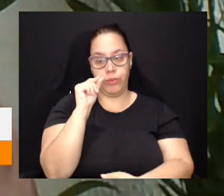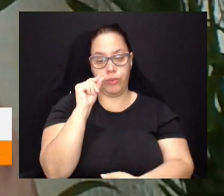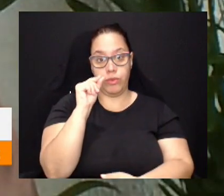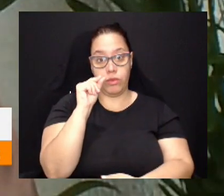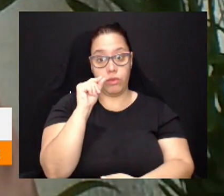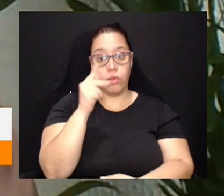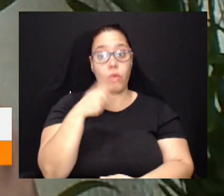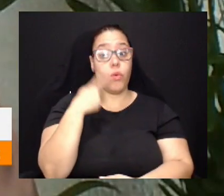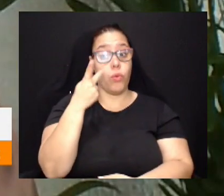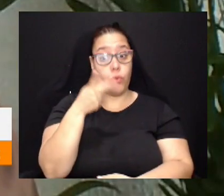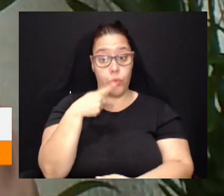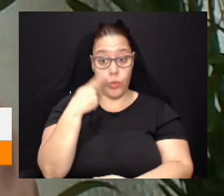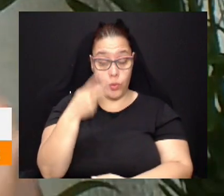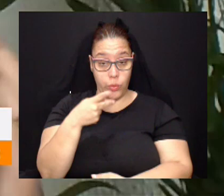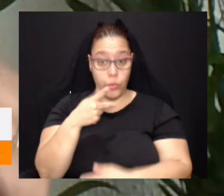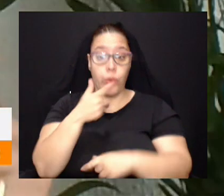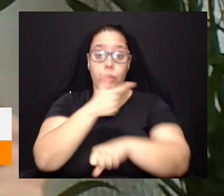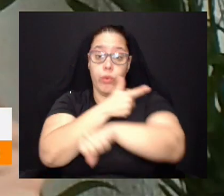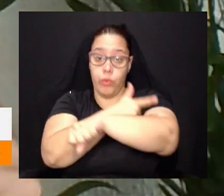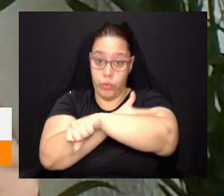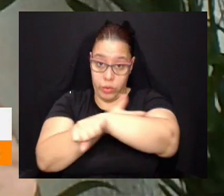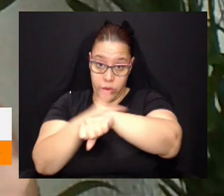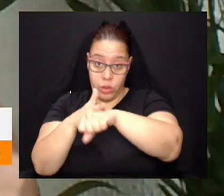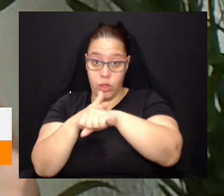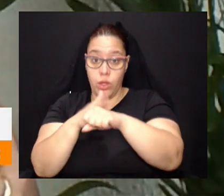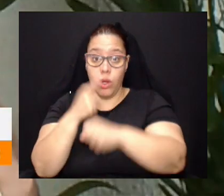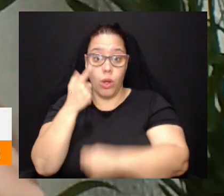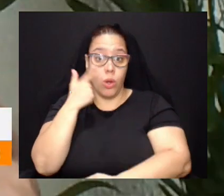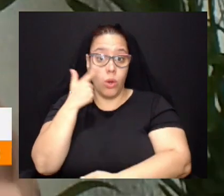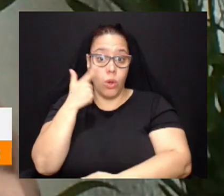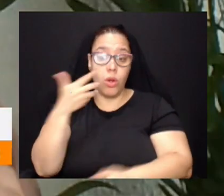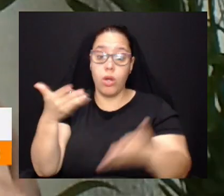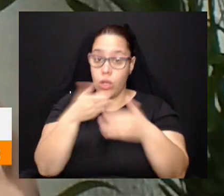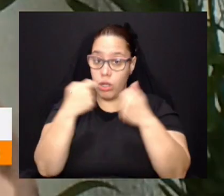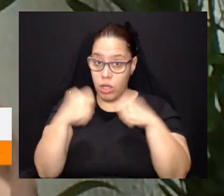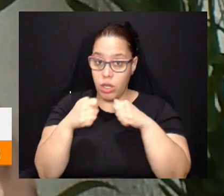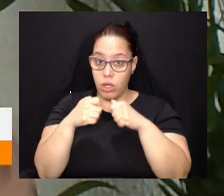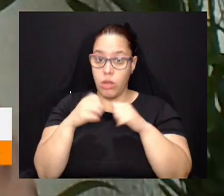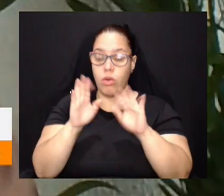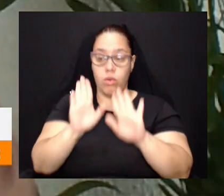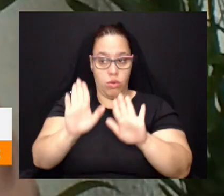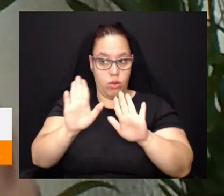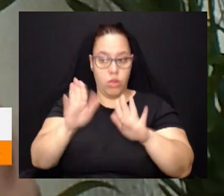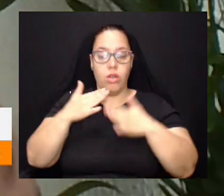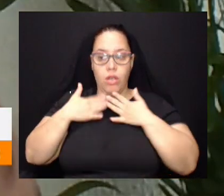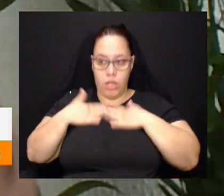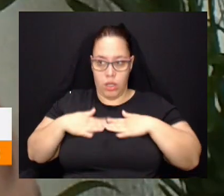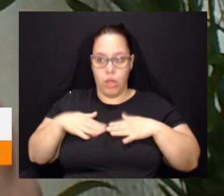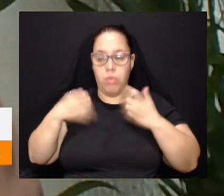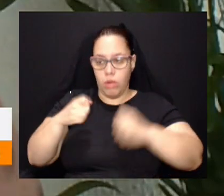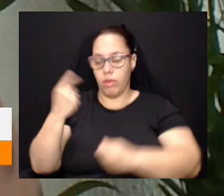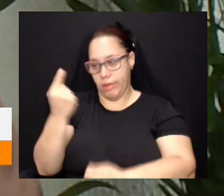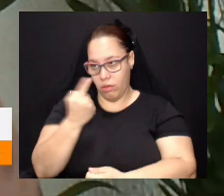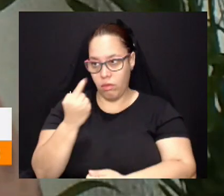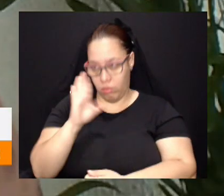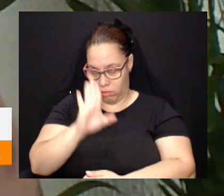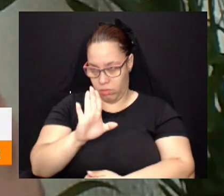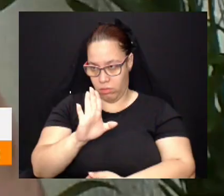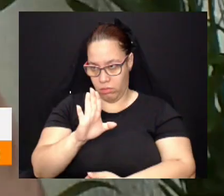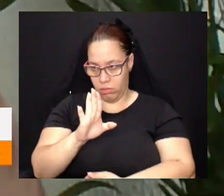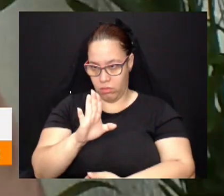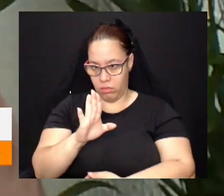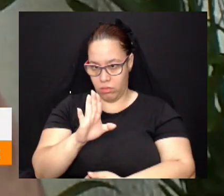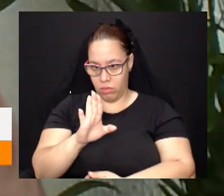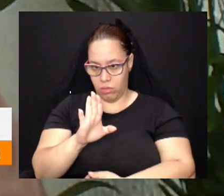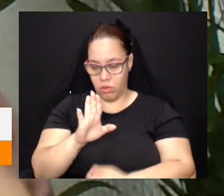forma respeitosa. Olha, agora eu preciso ficar um pouco sozinho, agora eu preciso ficar um pouco